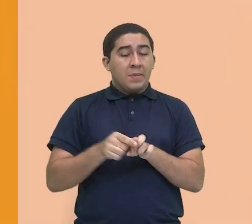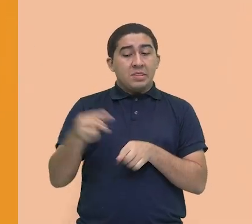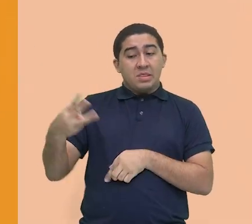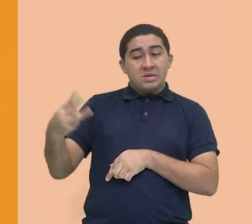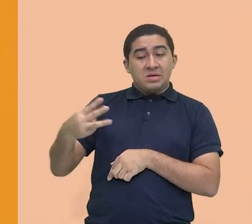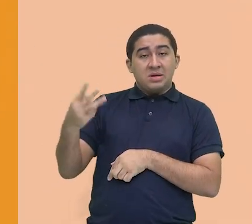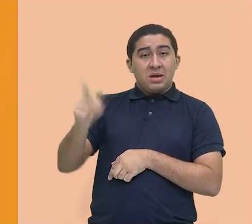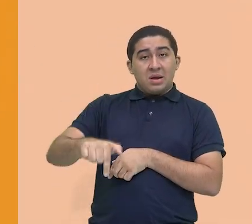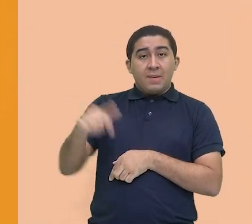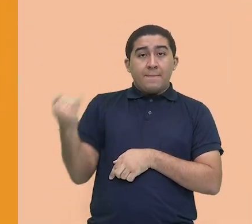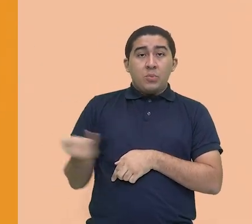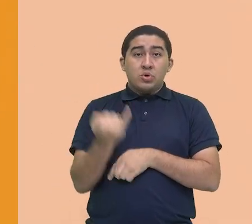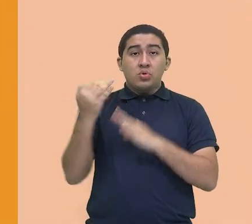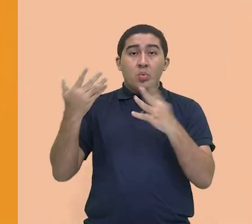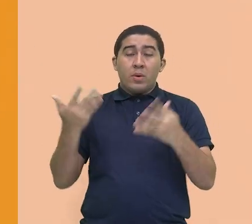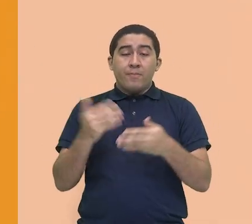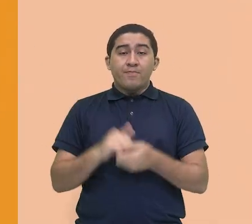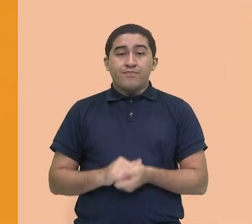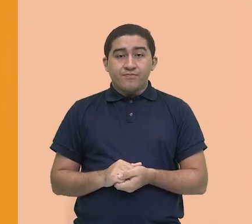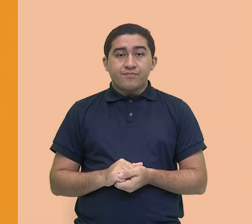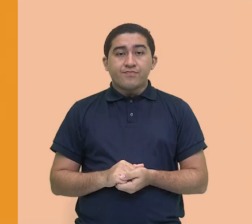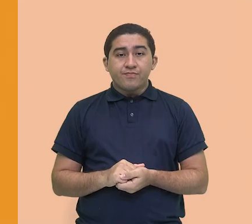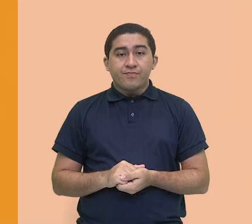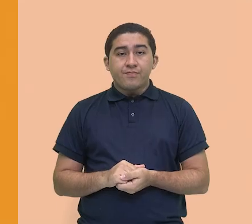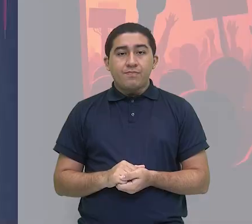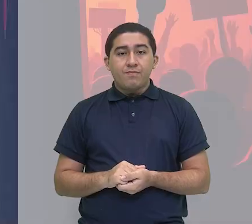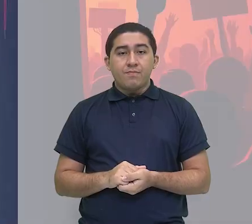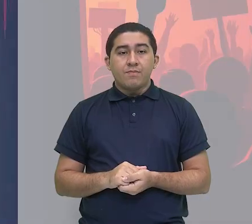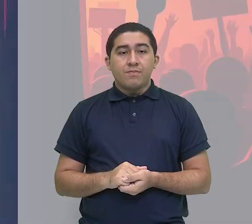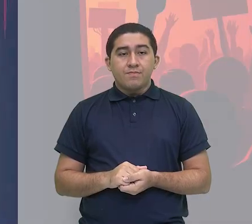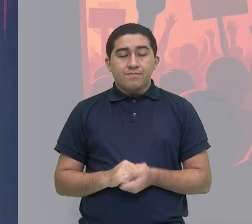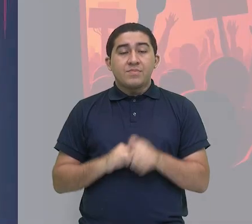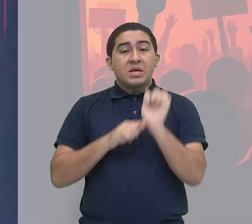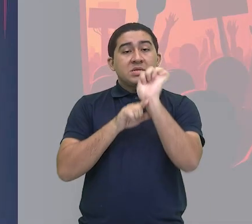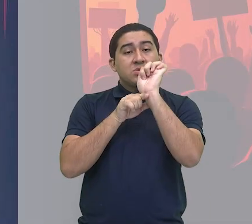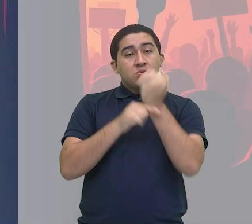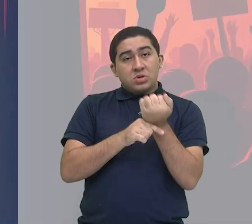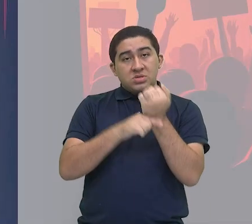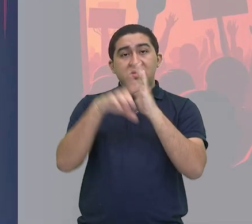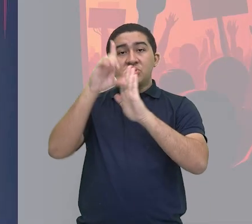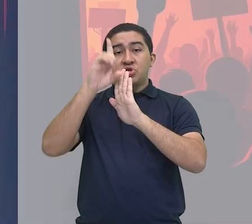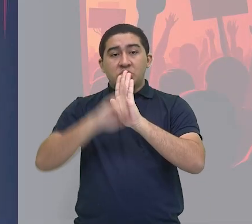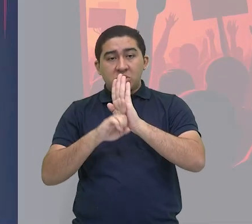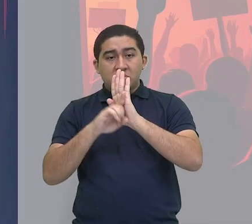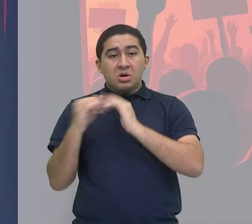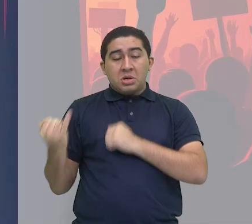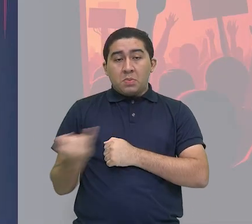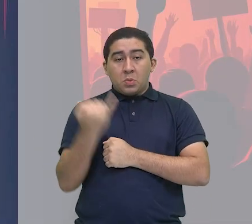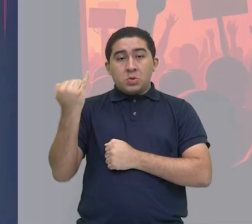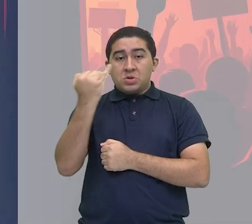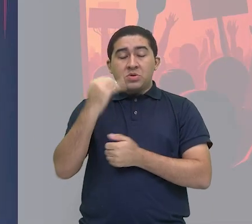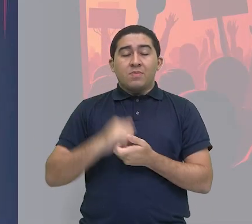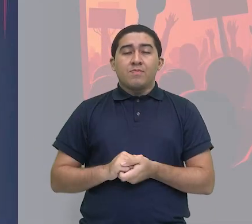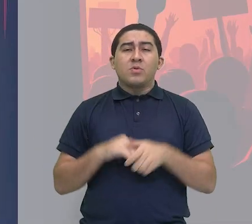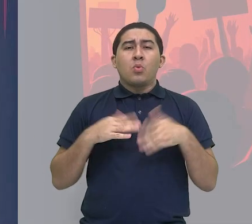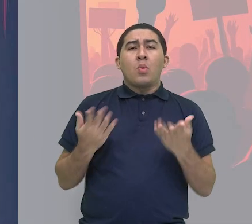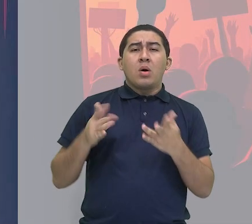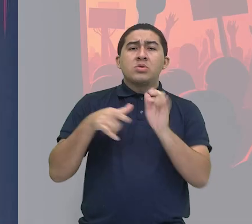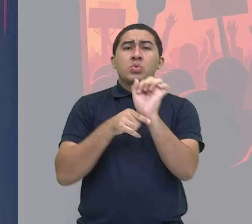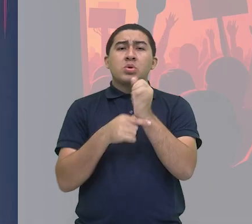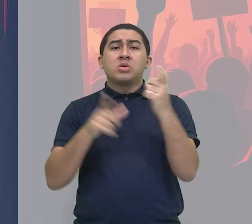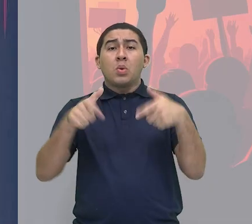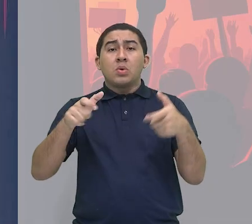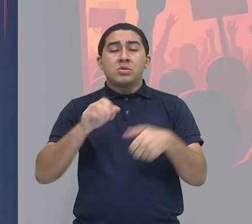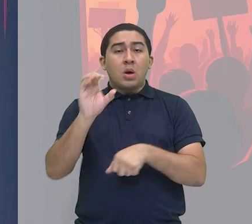é importante, que é a garantia de direitos fundamentais. Quem garante isso para nós é